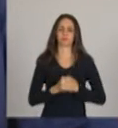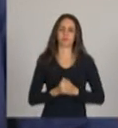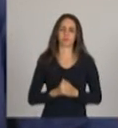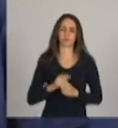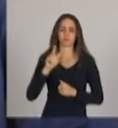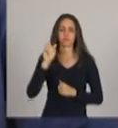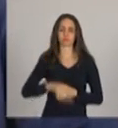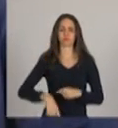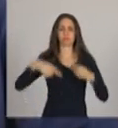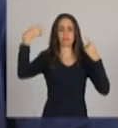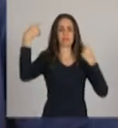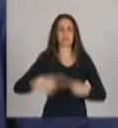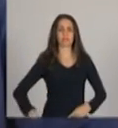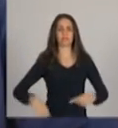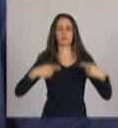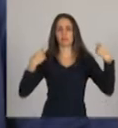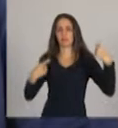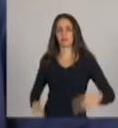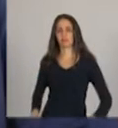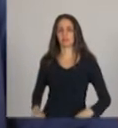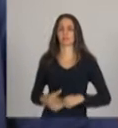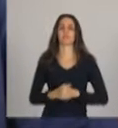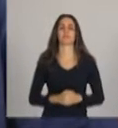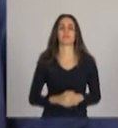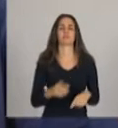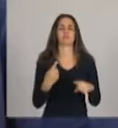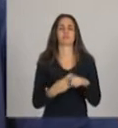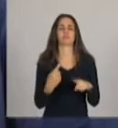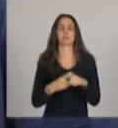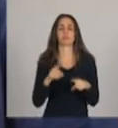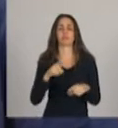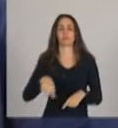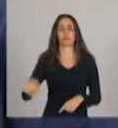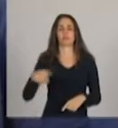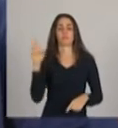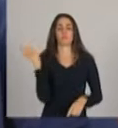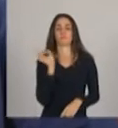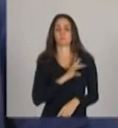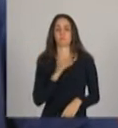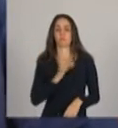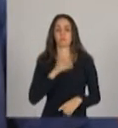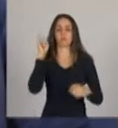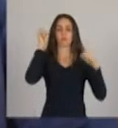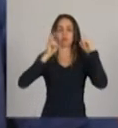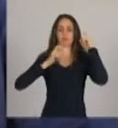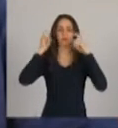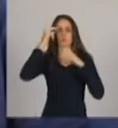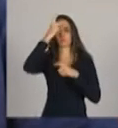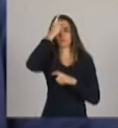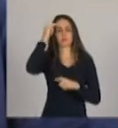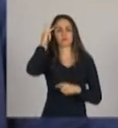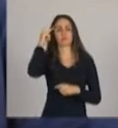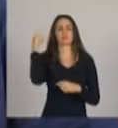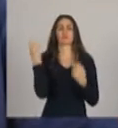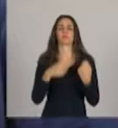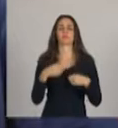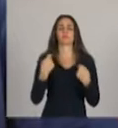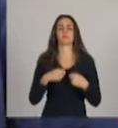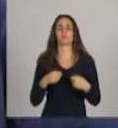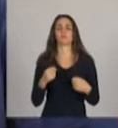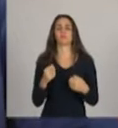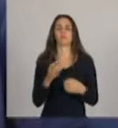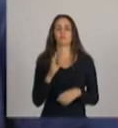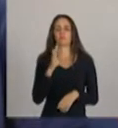é desafiador e gera temor para quem precisa ficar